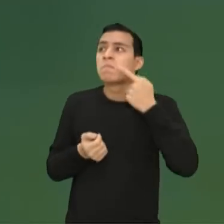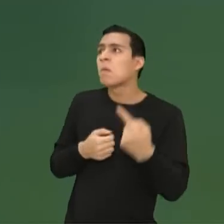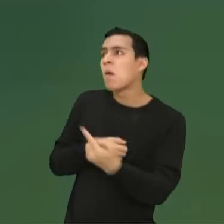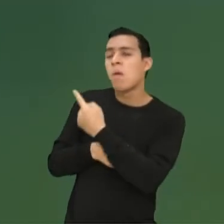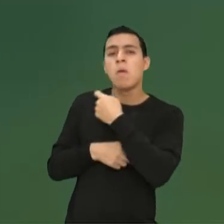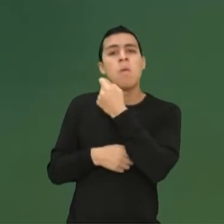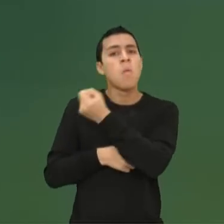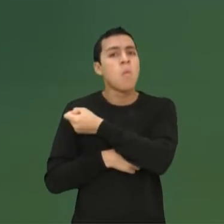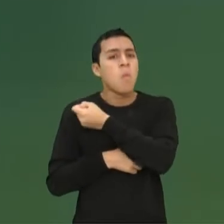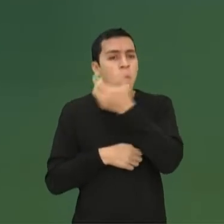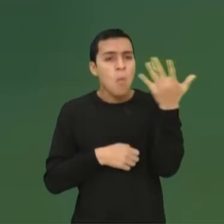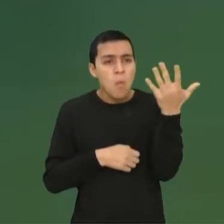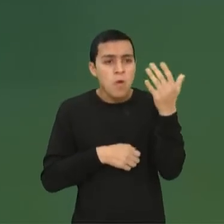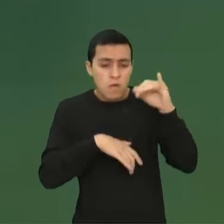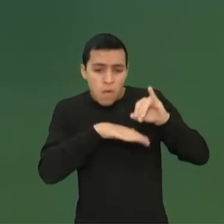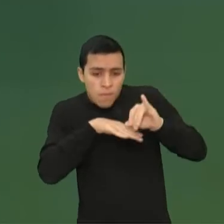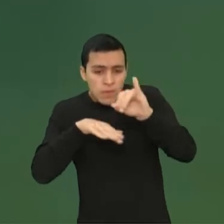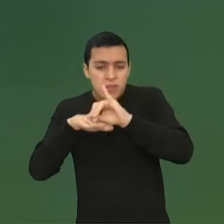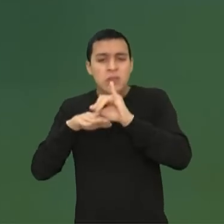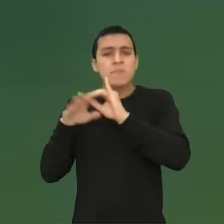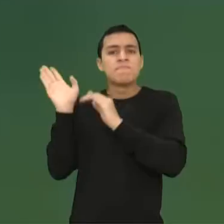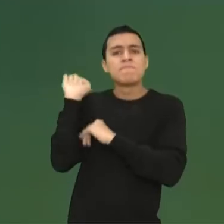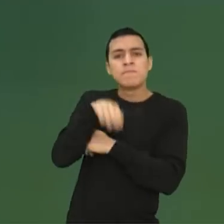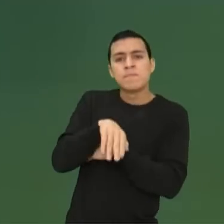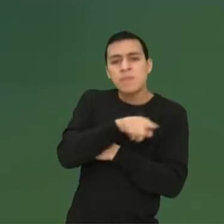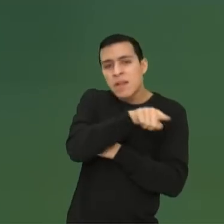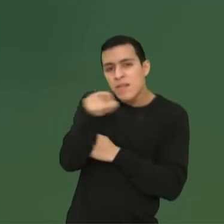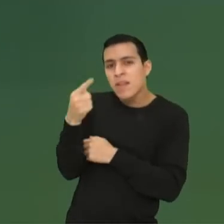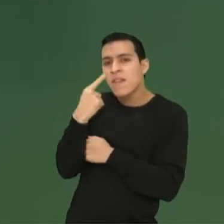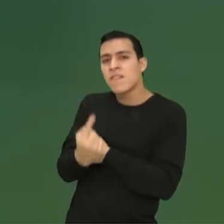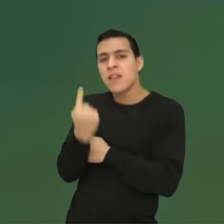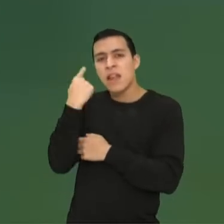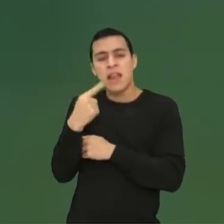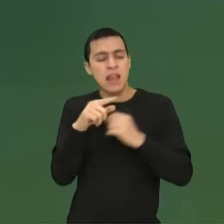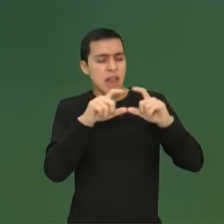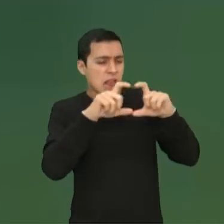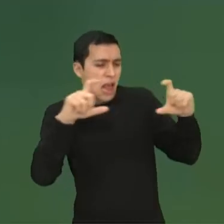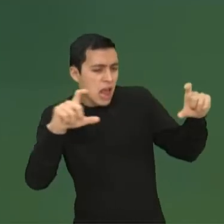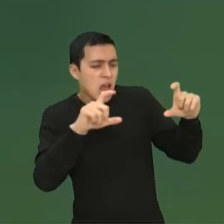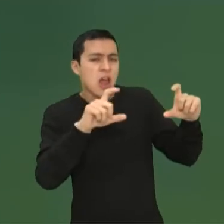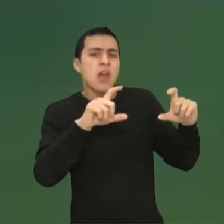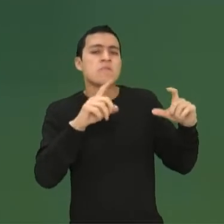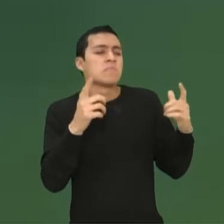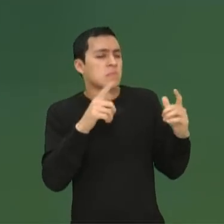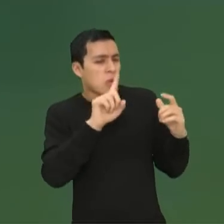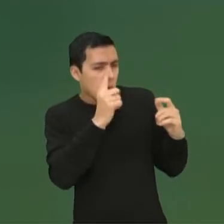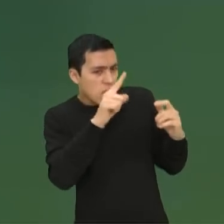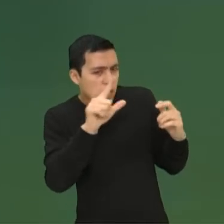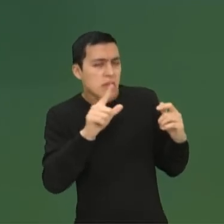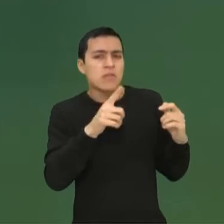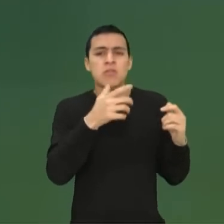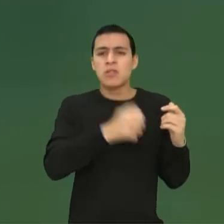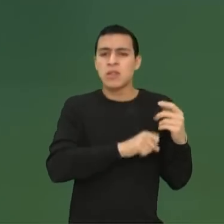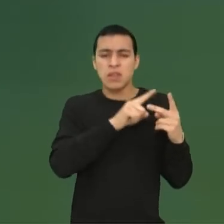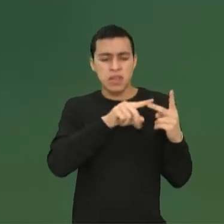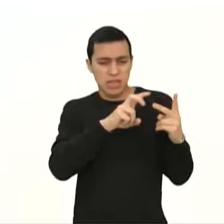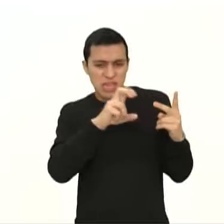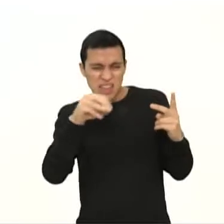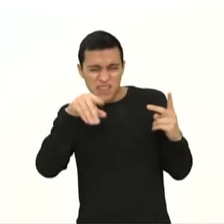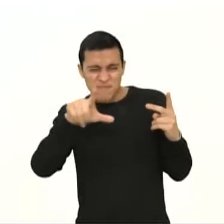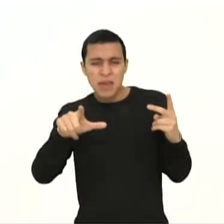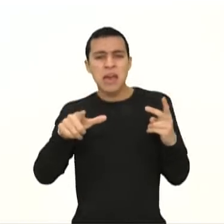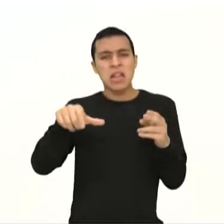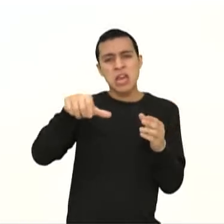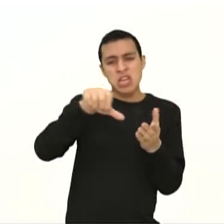quantos objetos eu trouxe para vocês. Leiam os rótulos. 1 litro de leite, 500 ml de